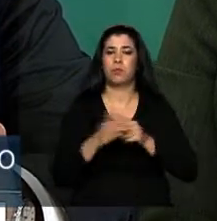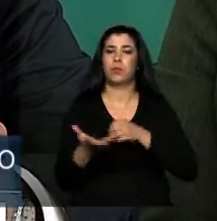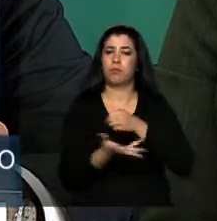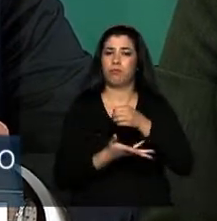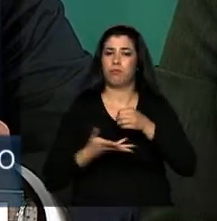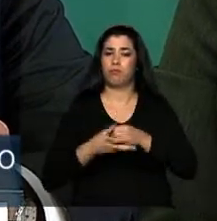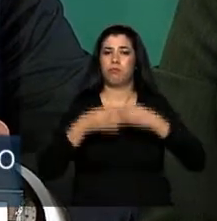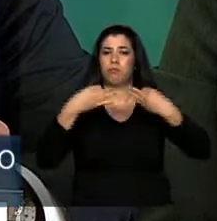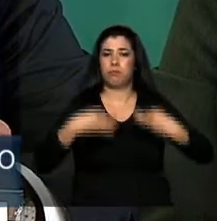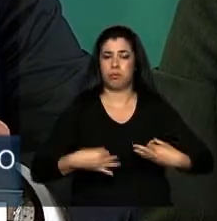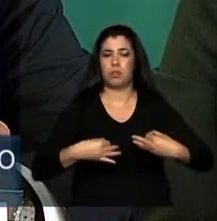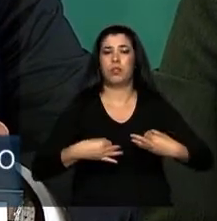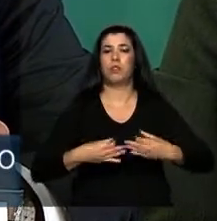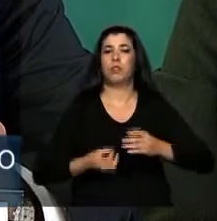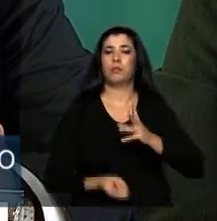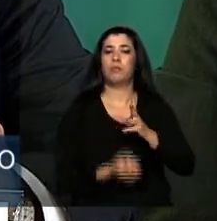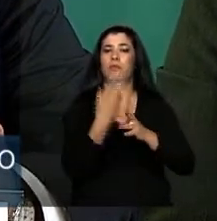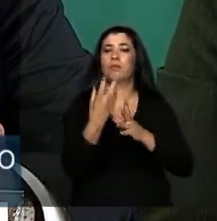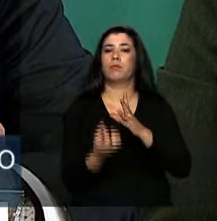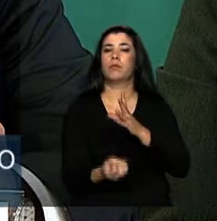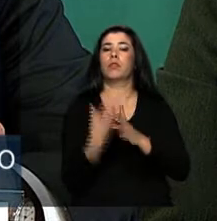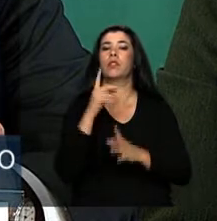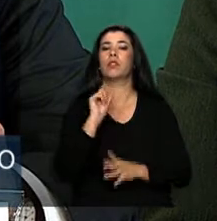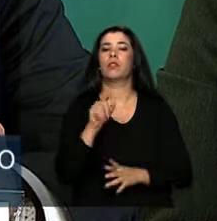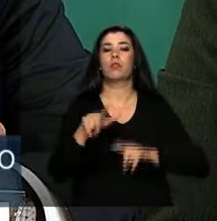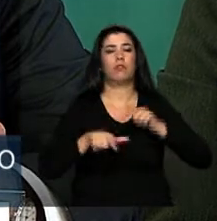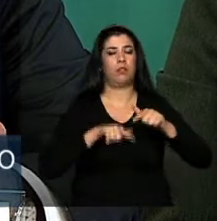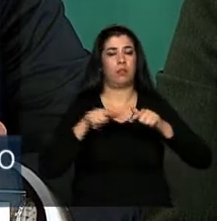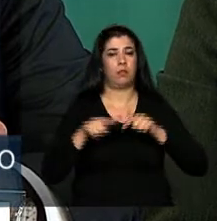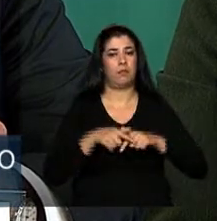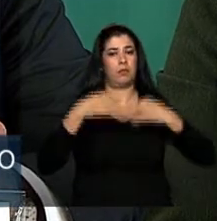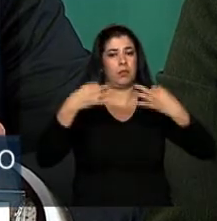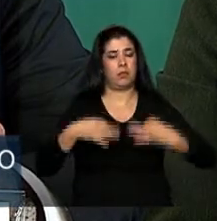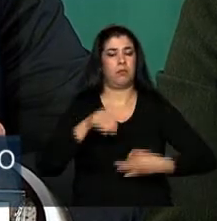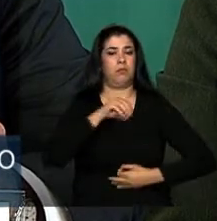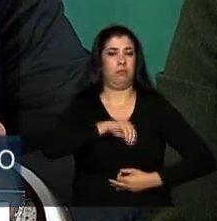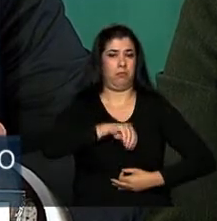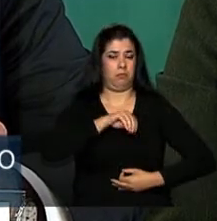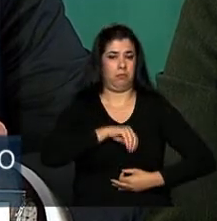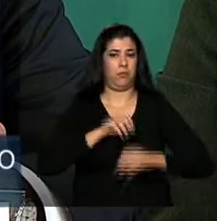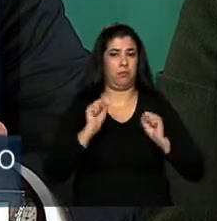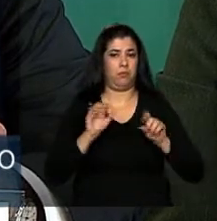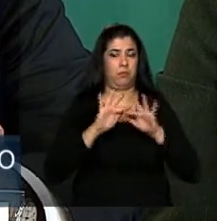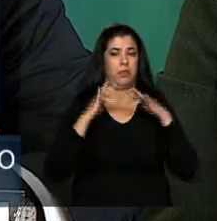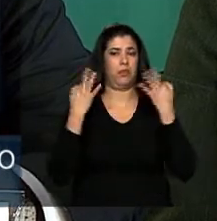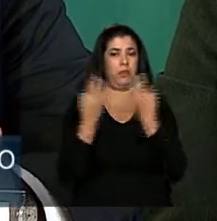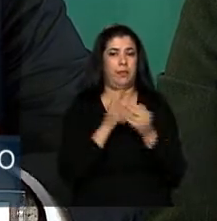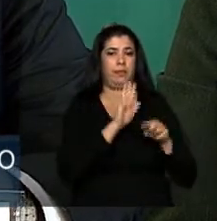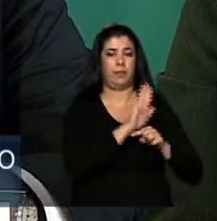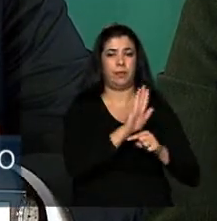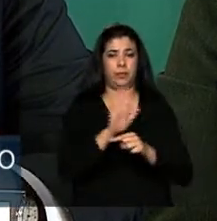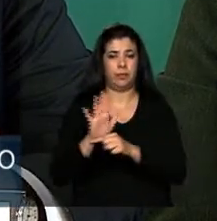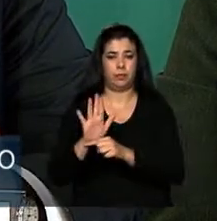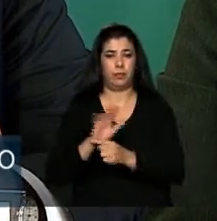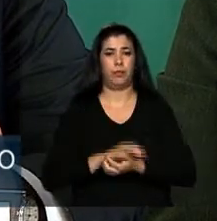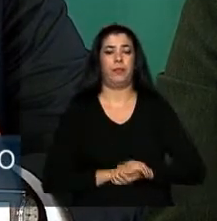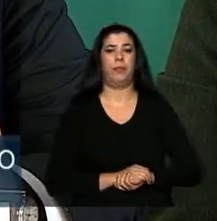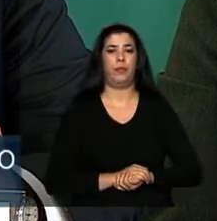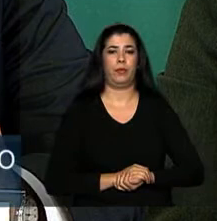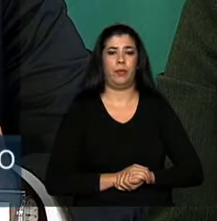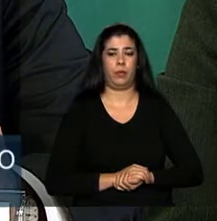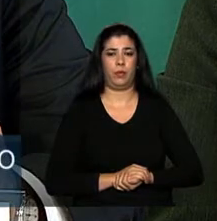autossustentável, um fator de geração de trabalho, de renda para as famílias.